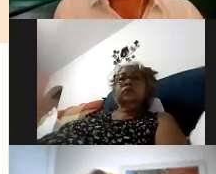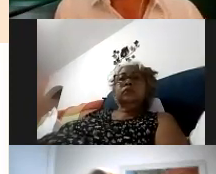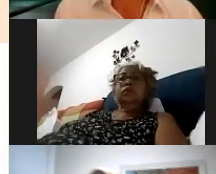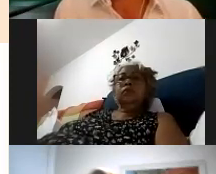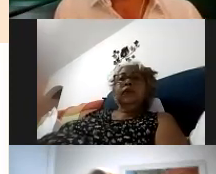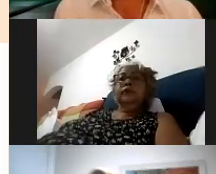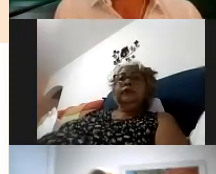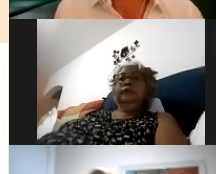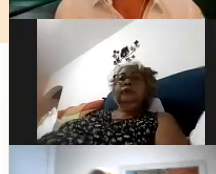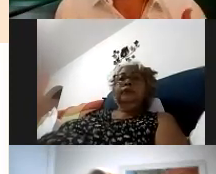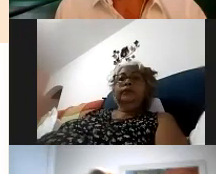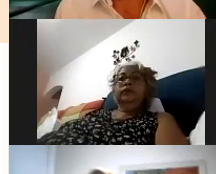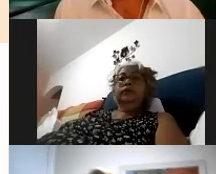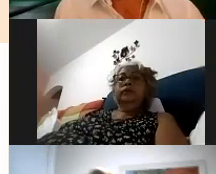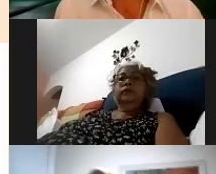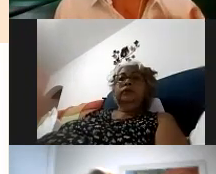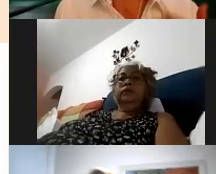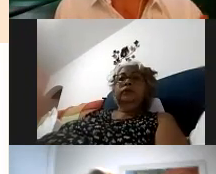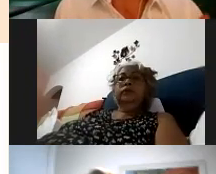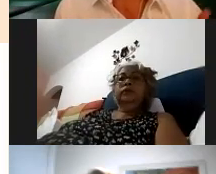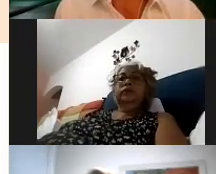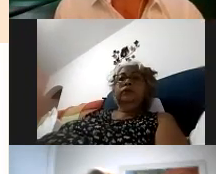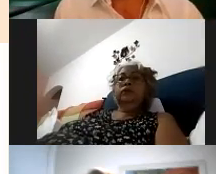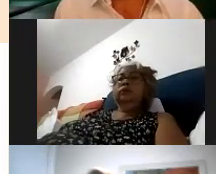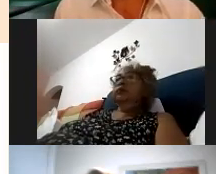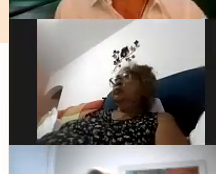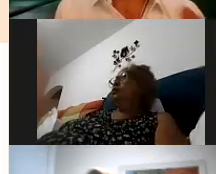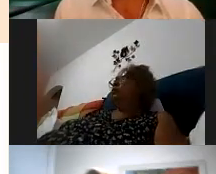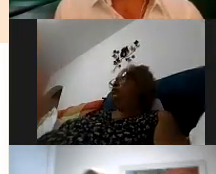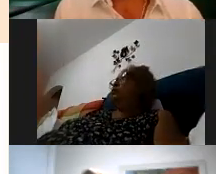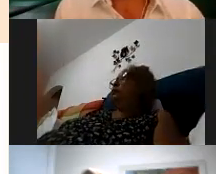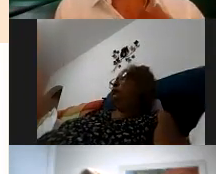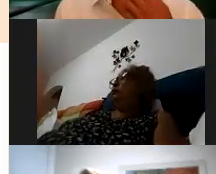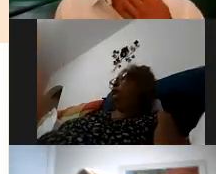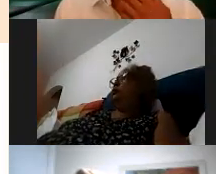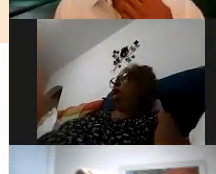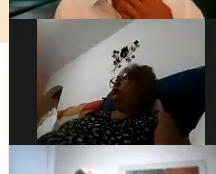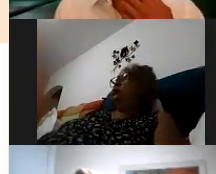os diferentes espaços. Você tem quase como uma possibilidade de modulação